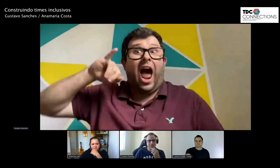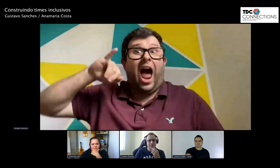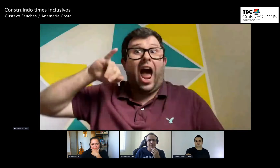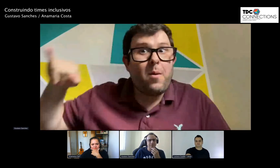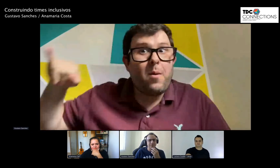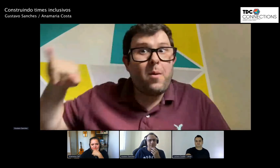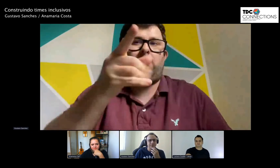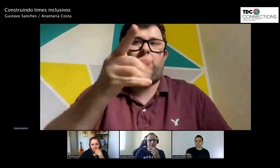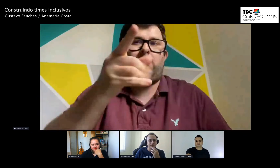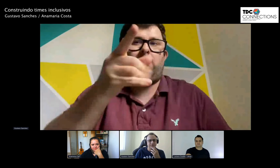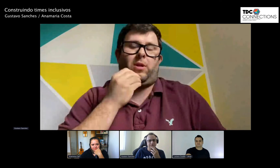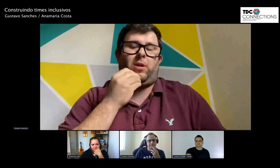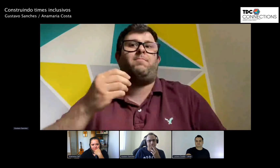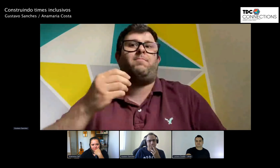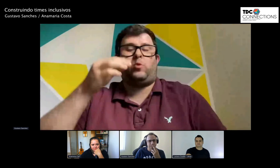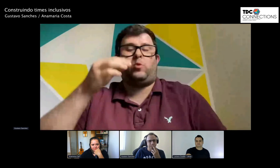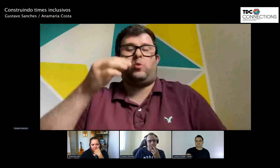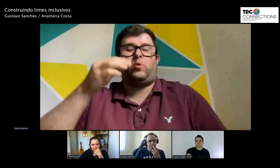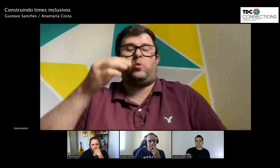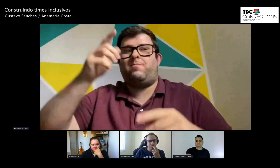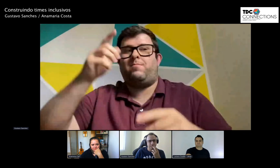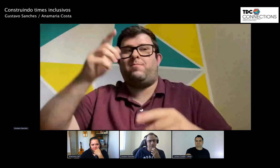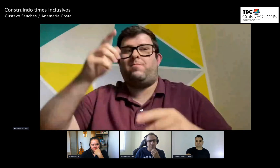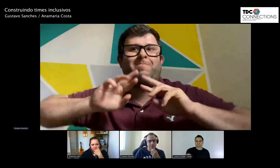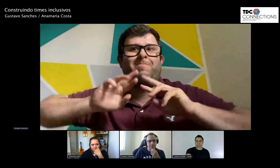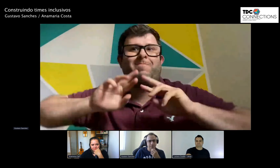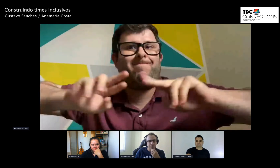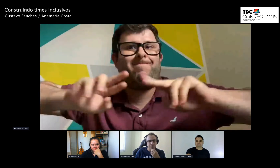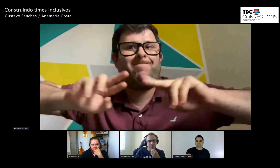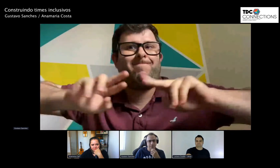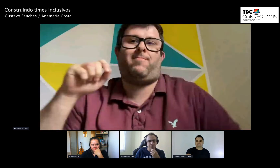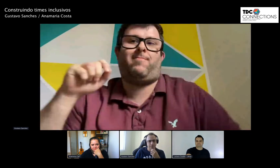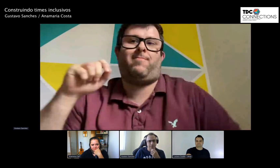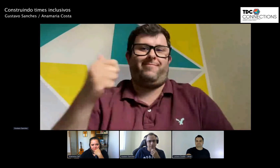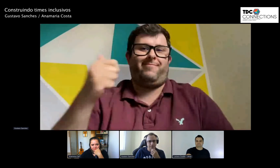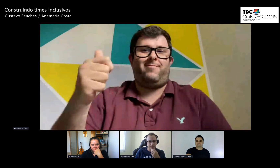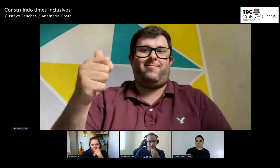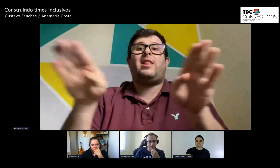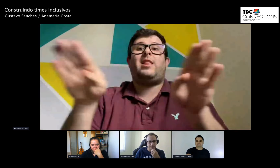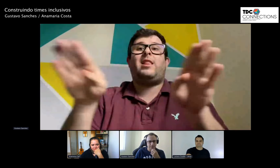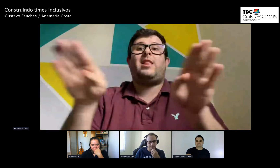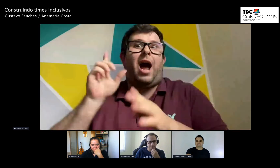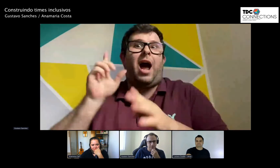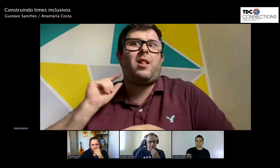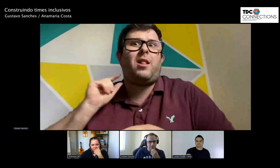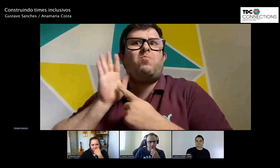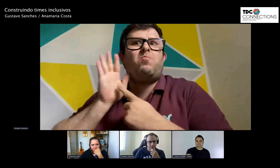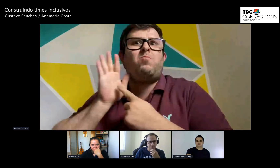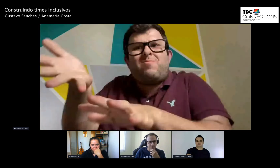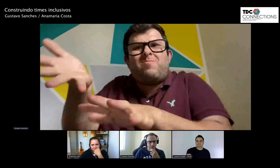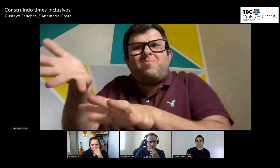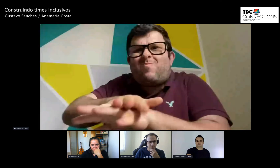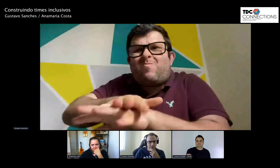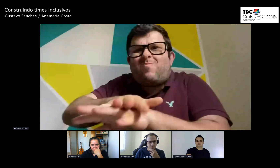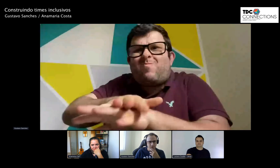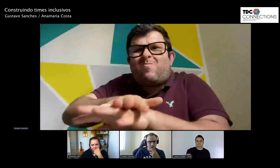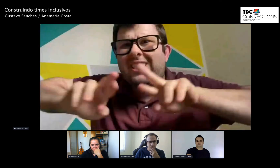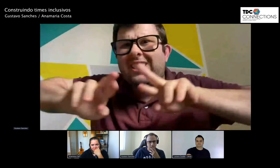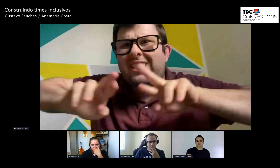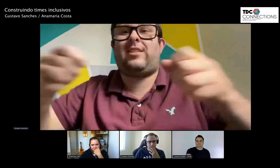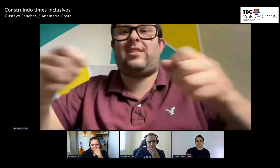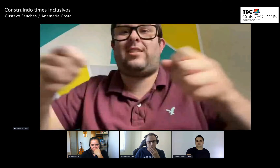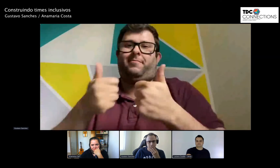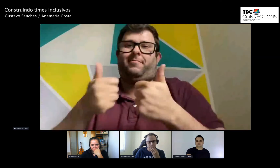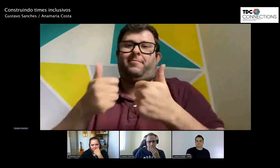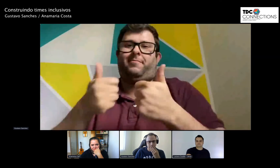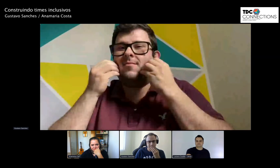Então era isso, eu queria aproveitar para falar para vocês aproveitarem esses ensinamentos de inclusão. A Ana